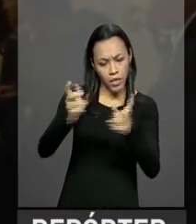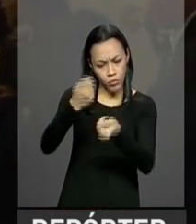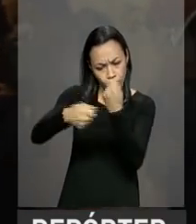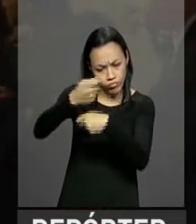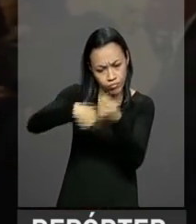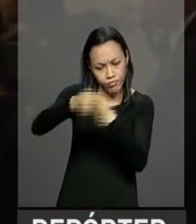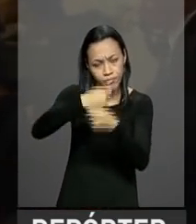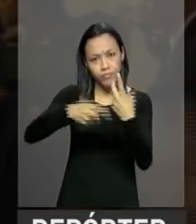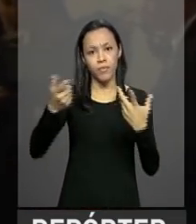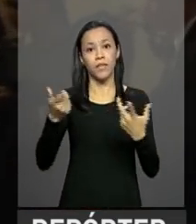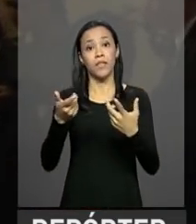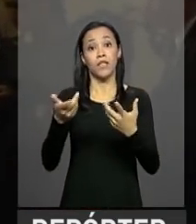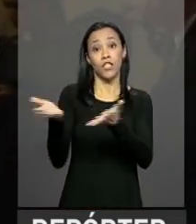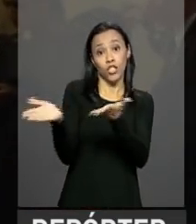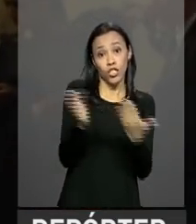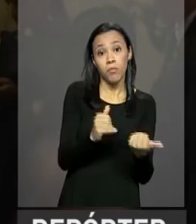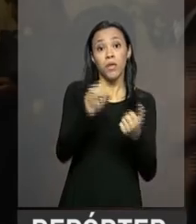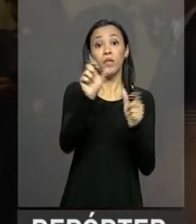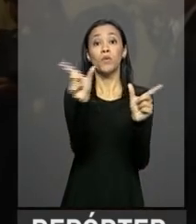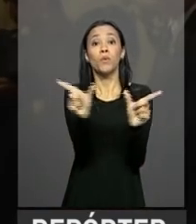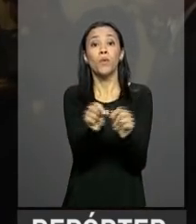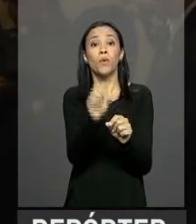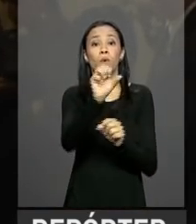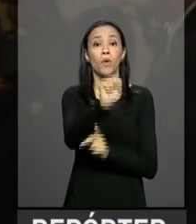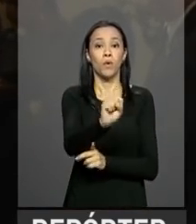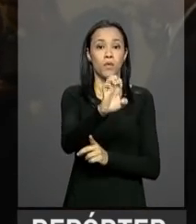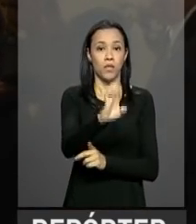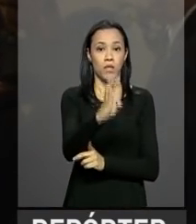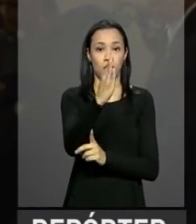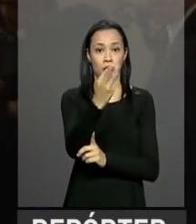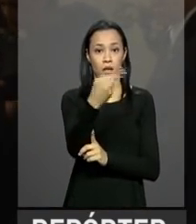Agilizando, trazendo Sebrae, microcrédito, trazendo